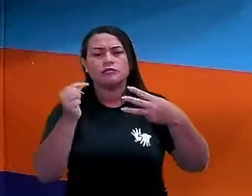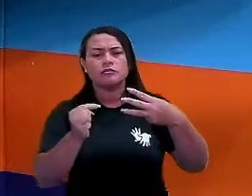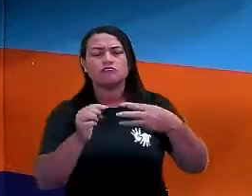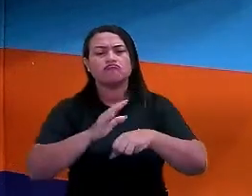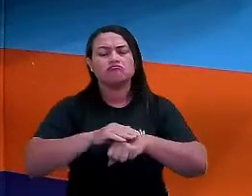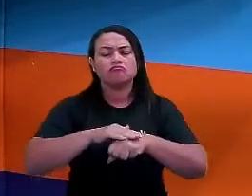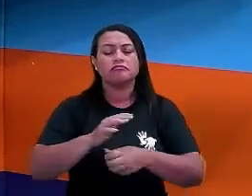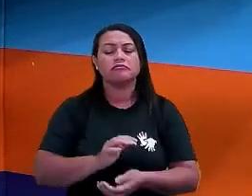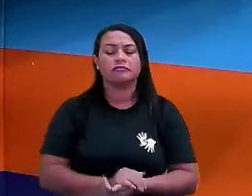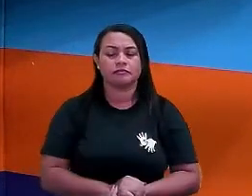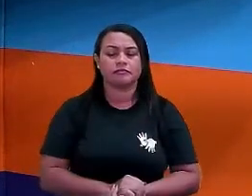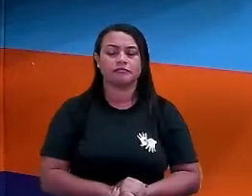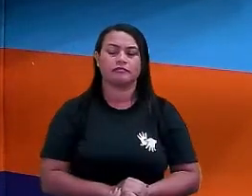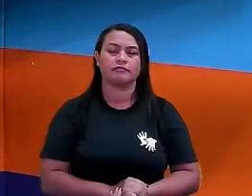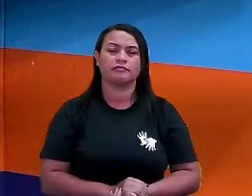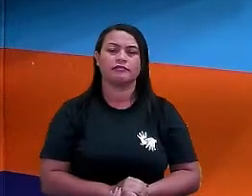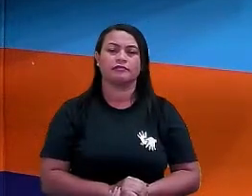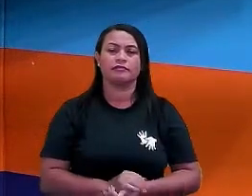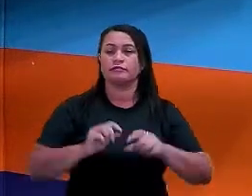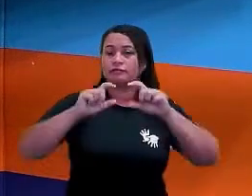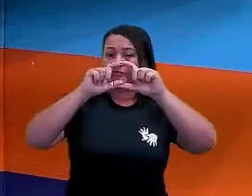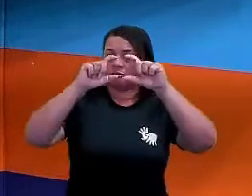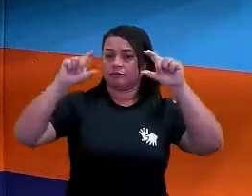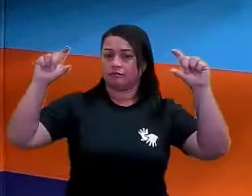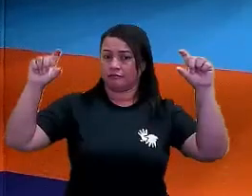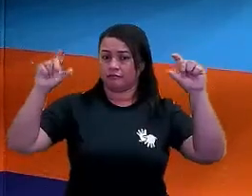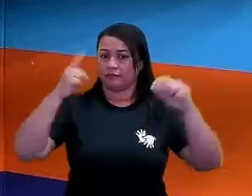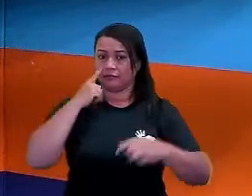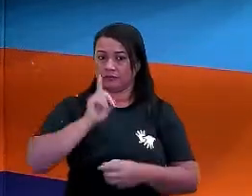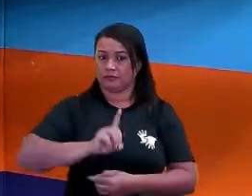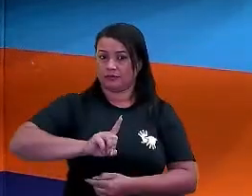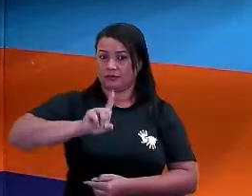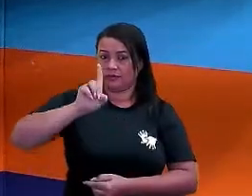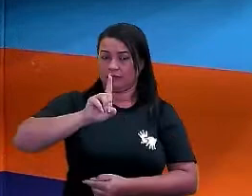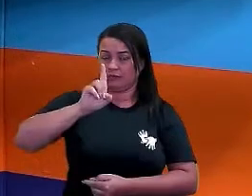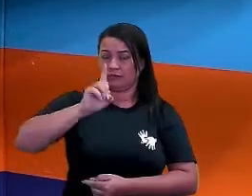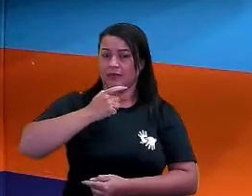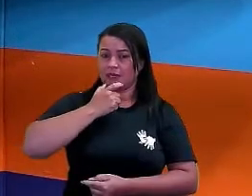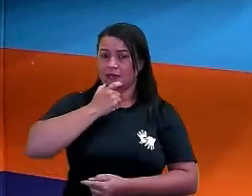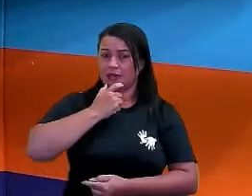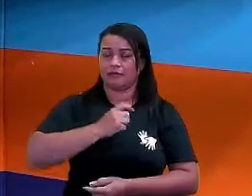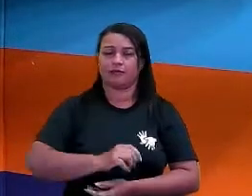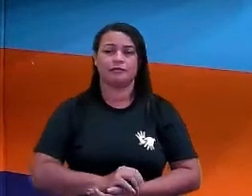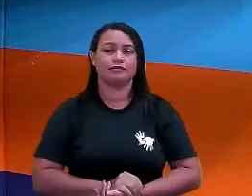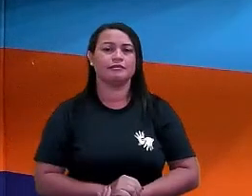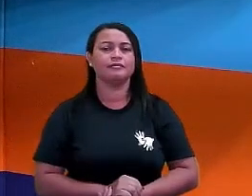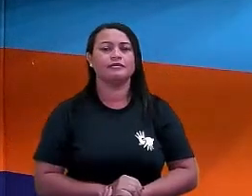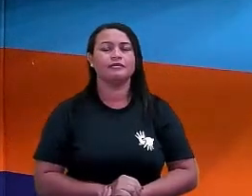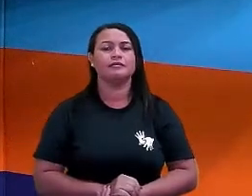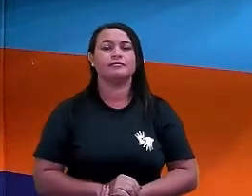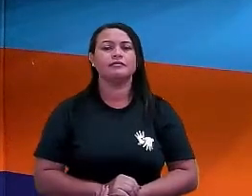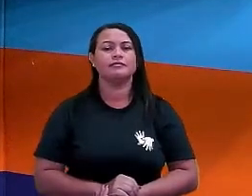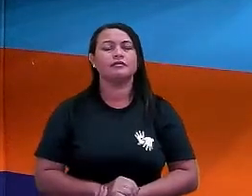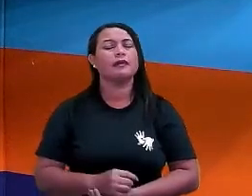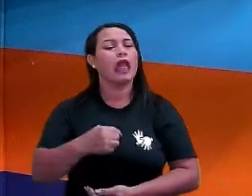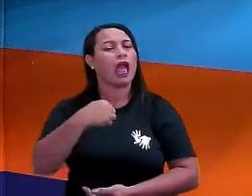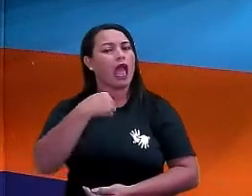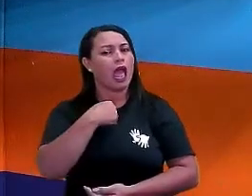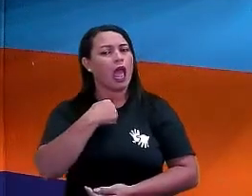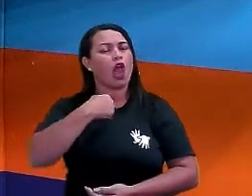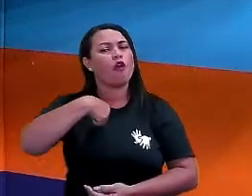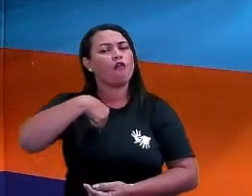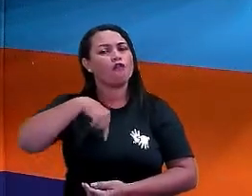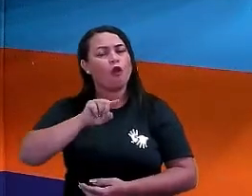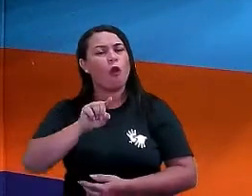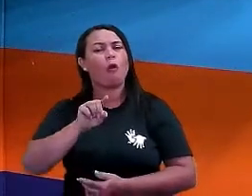for Carnival in 3 months. I'm going to Rio for Carnival in 3 months. Ou seja, eu vou para o